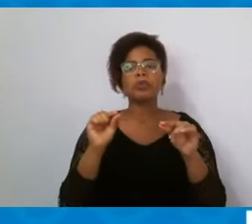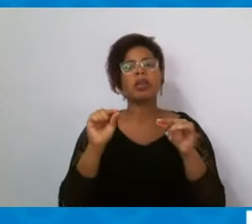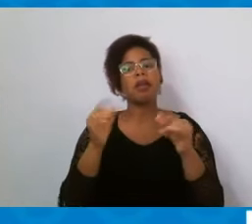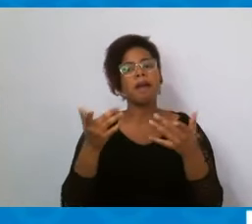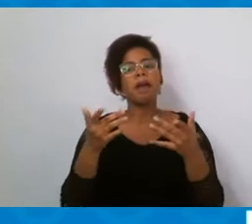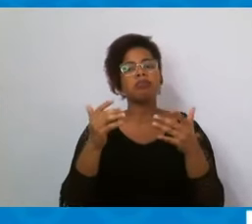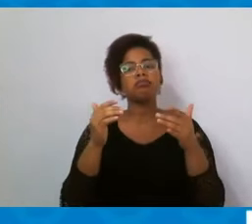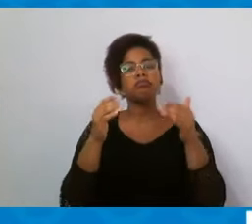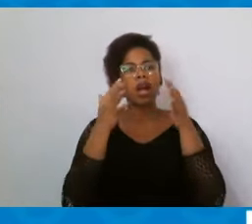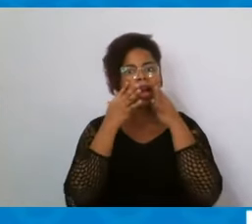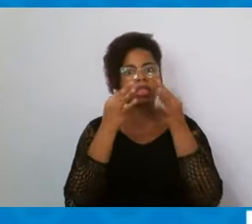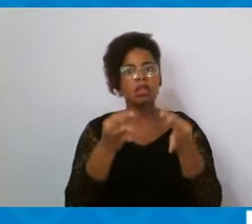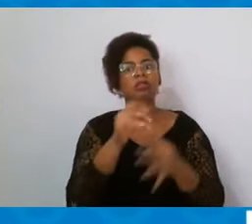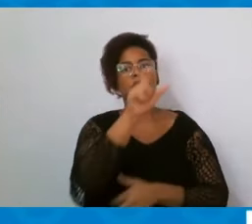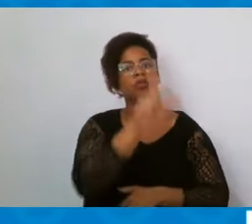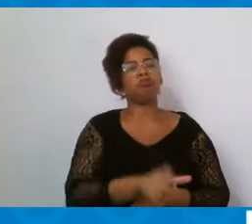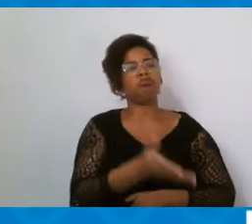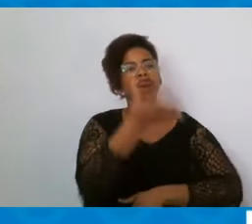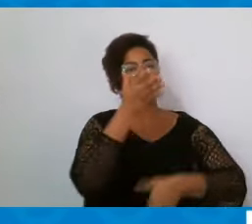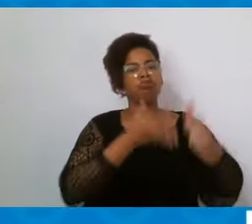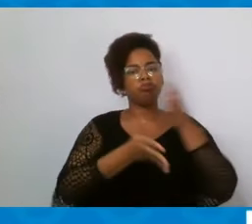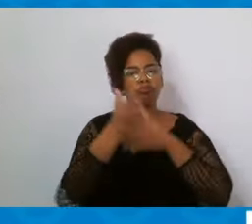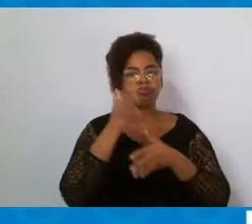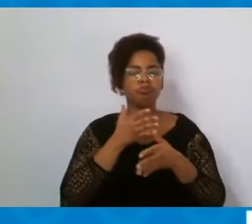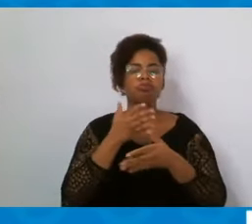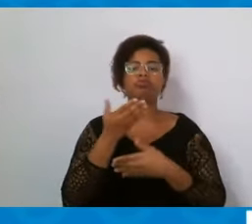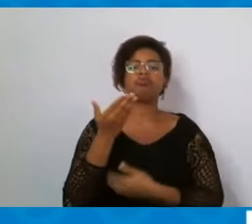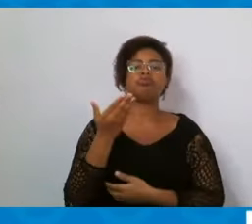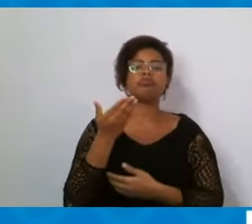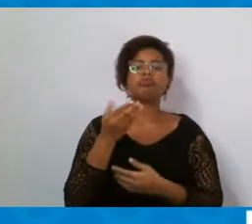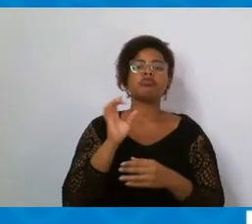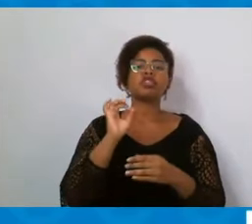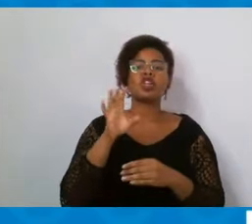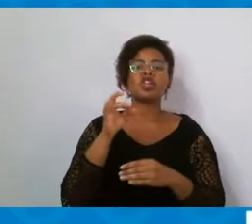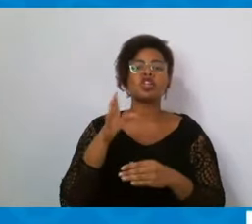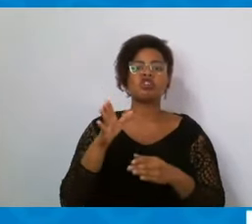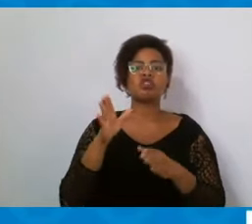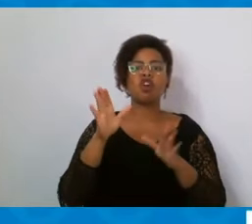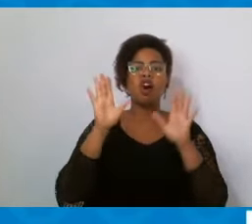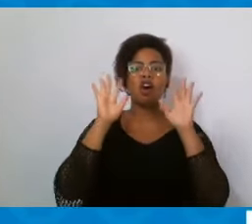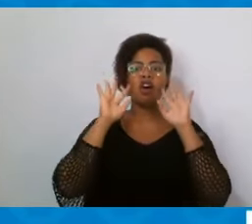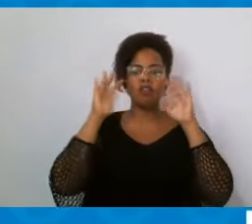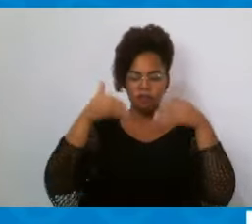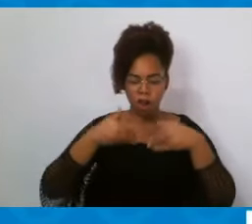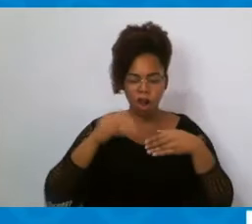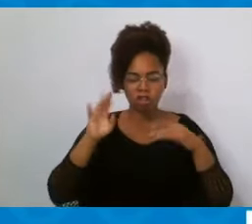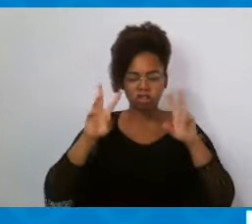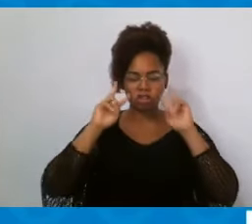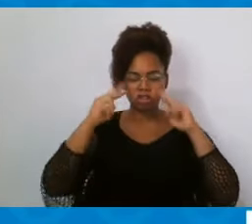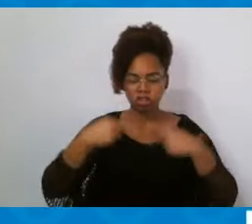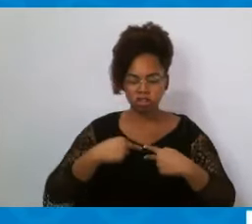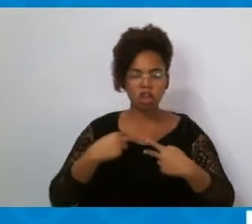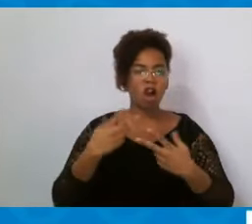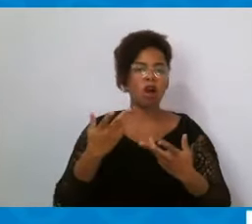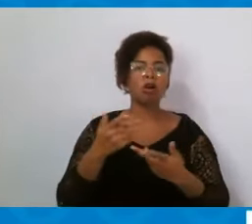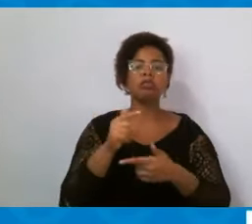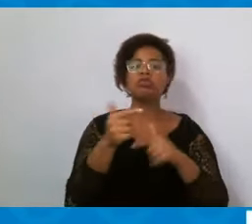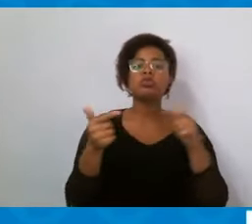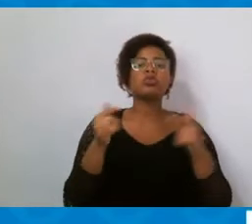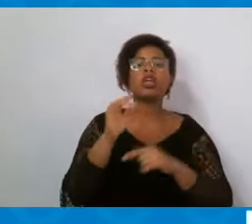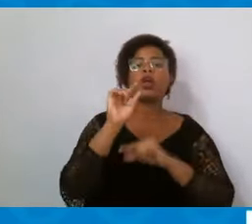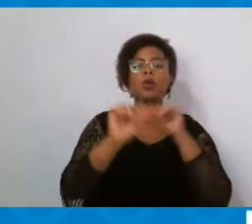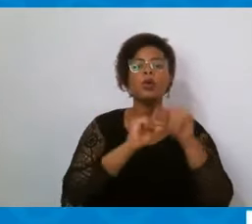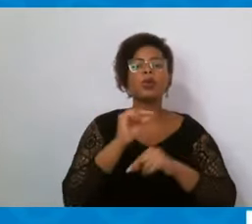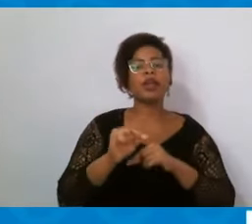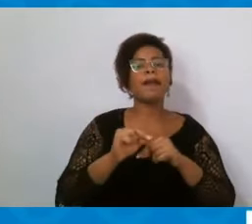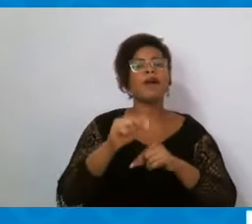outros, você vive numa bolha monológica, do discurso único, que não tem contradições, não tem ambiguidades, não